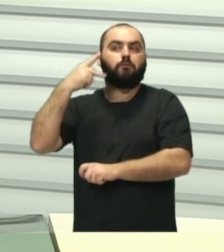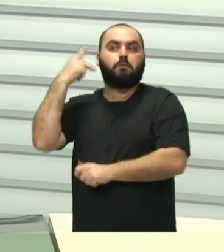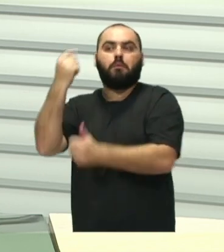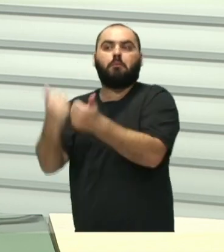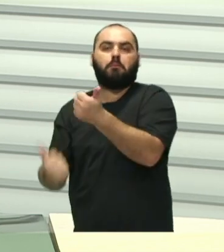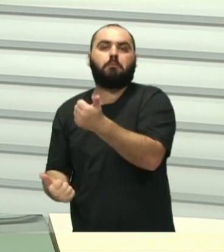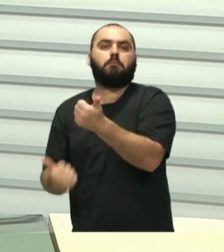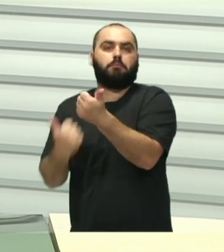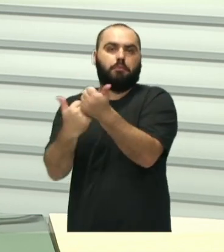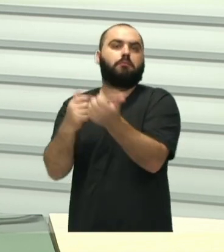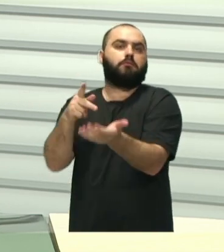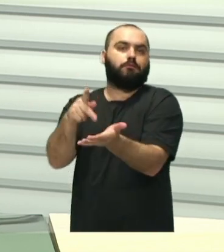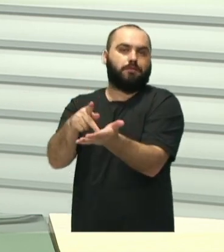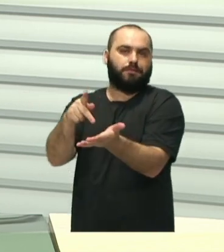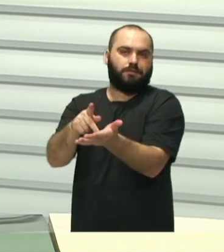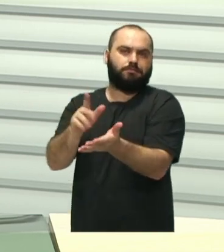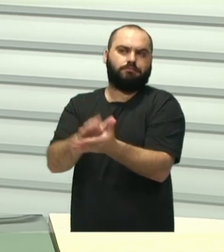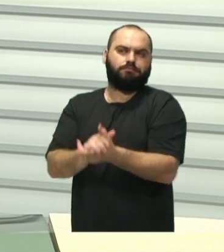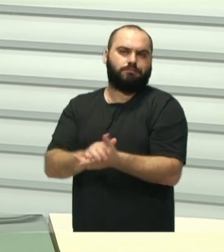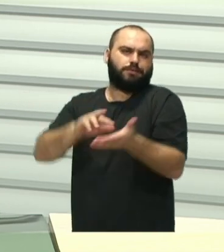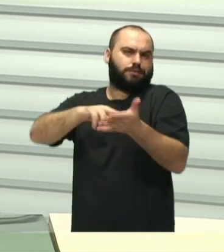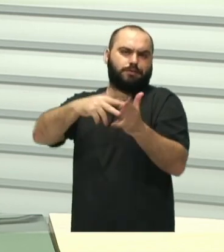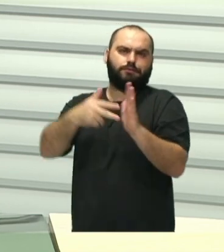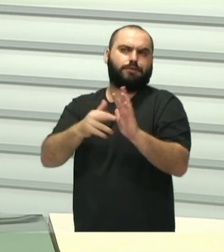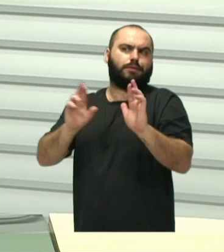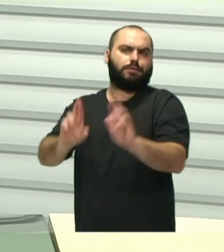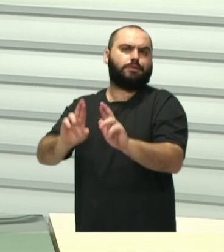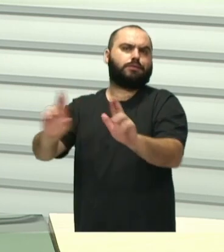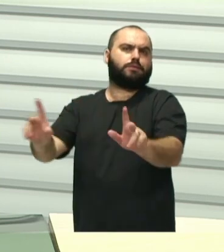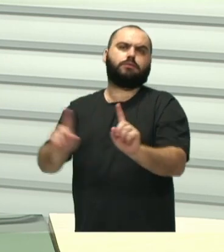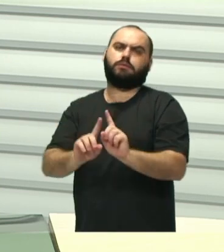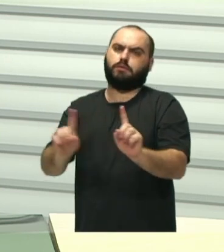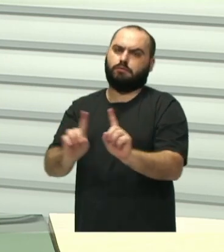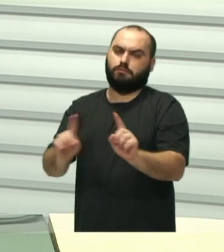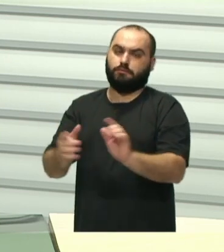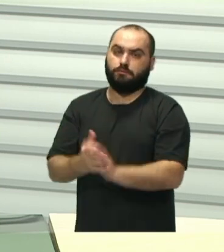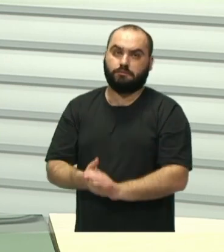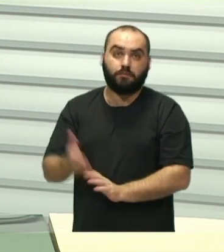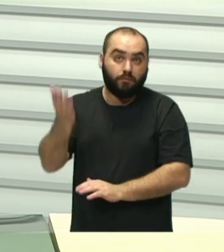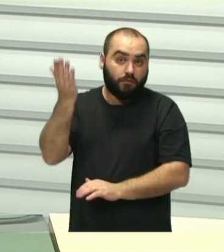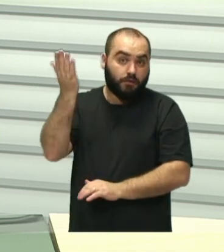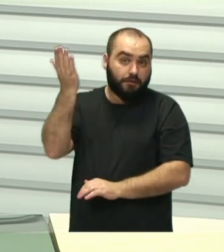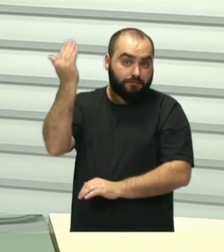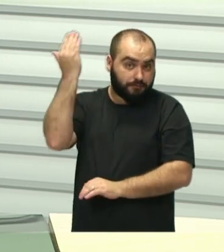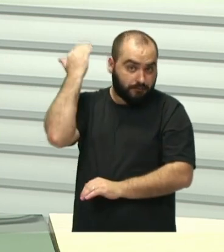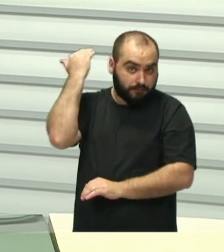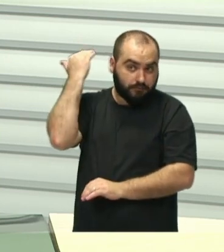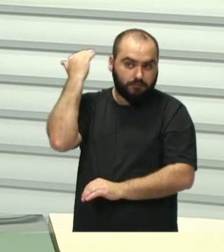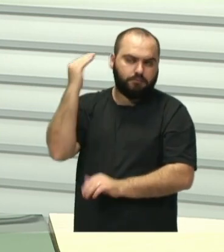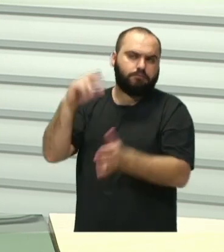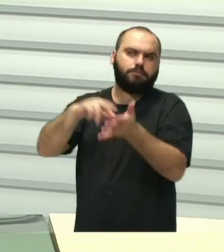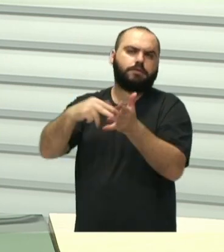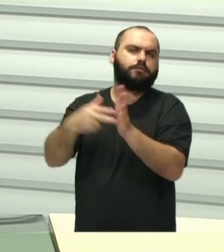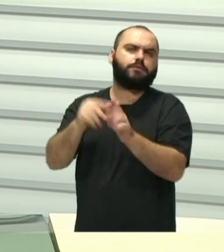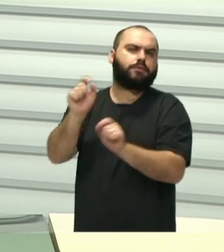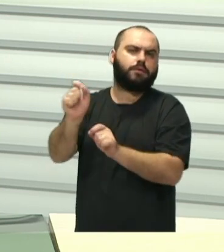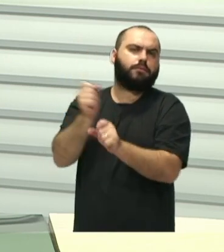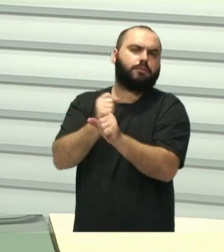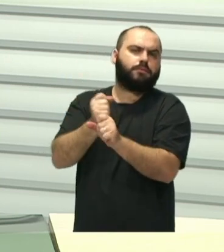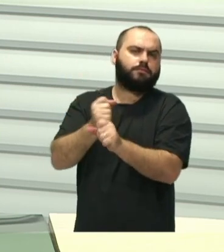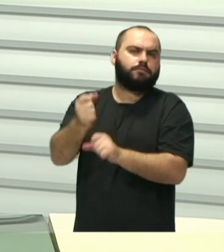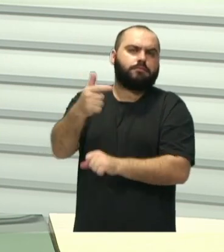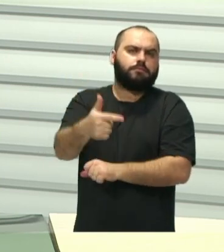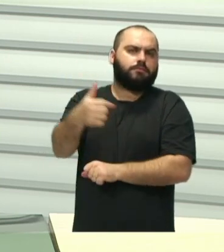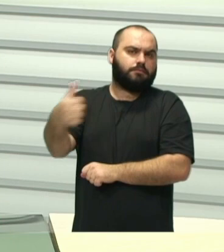essa da emenda impositiva ou não é diferente então no passado é o c a 21 os